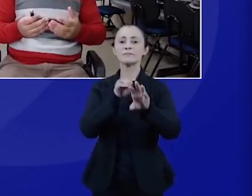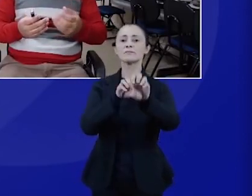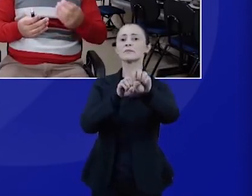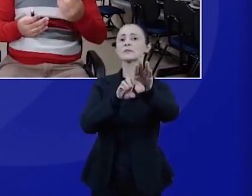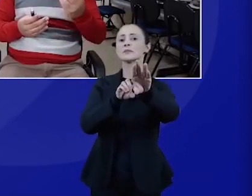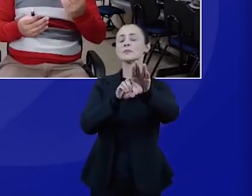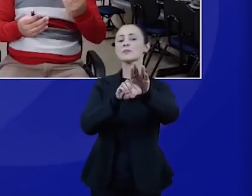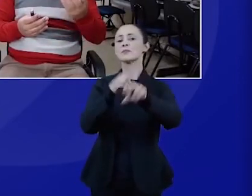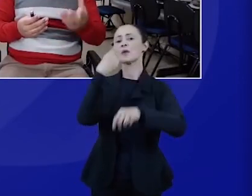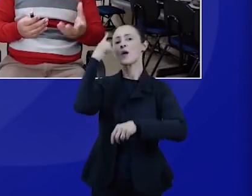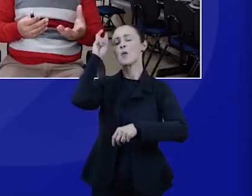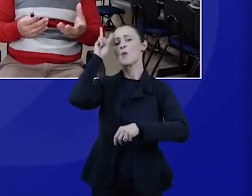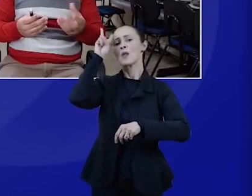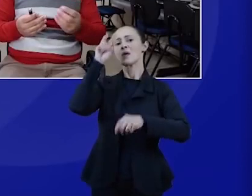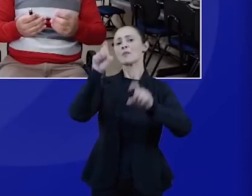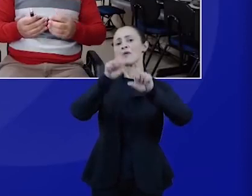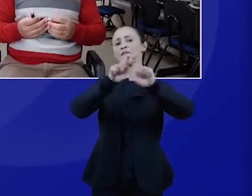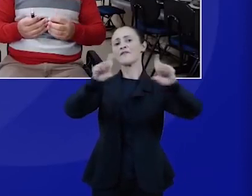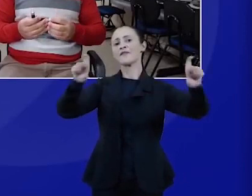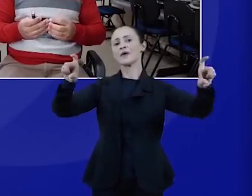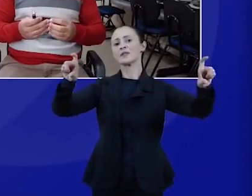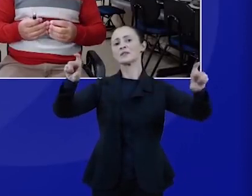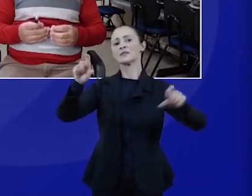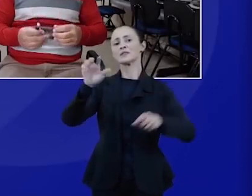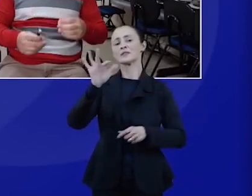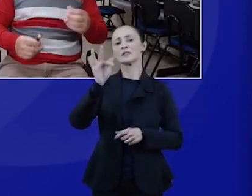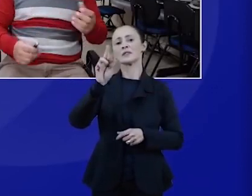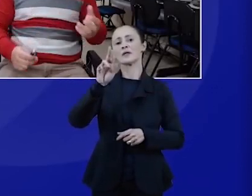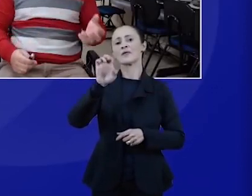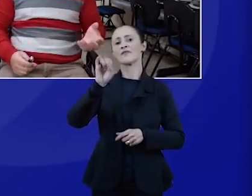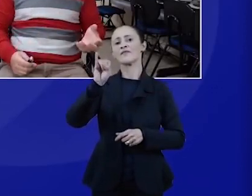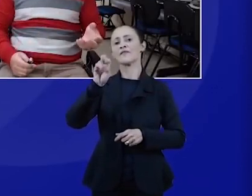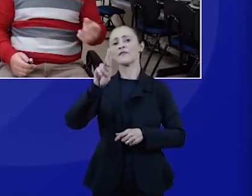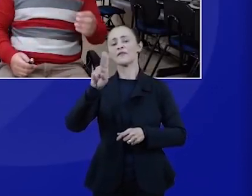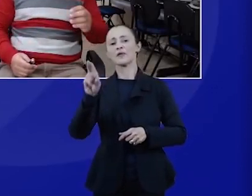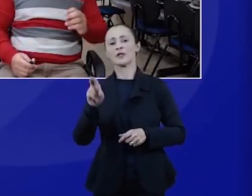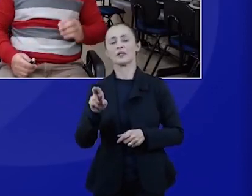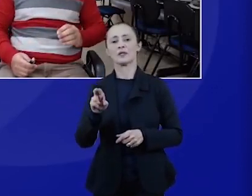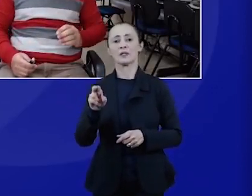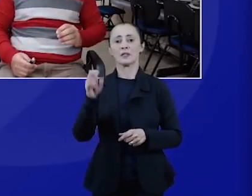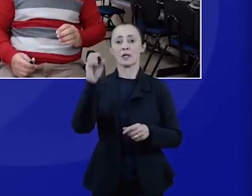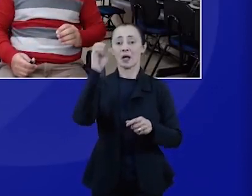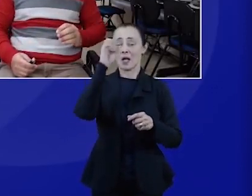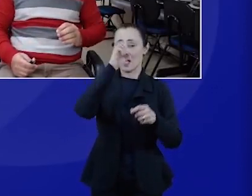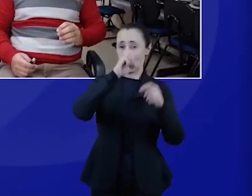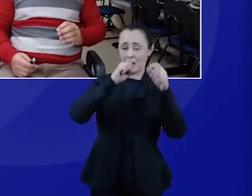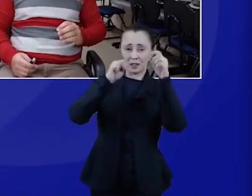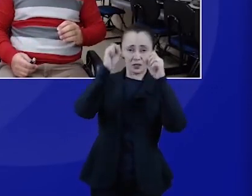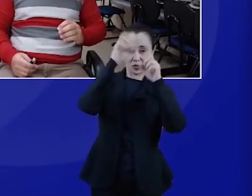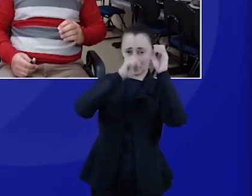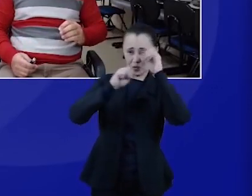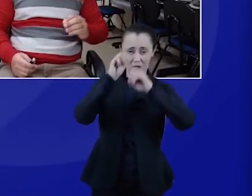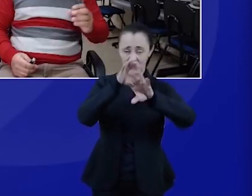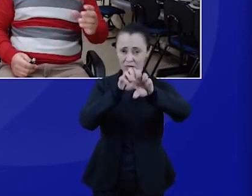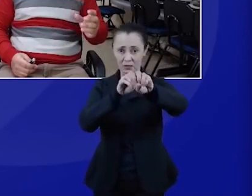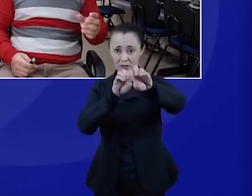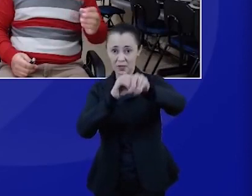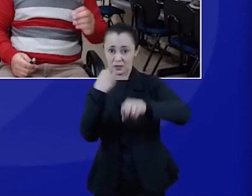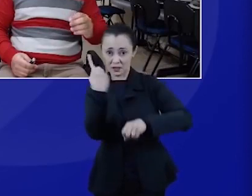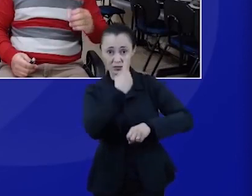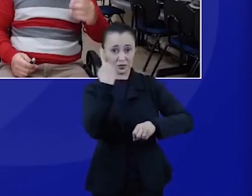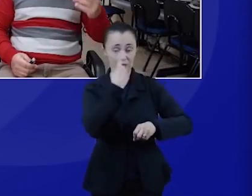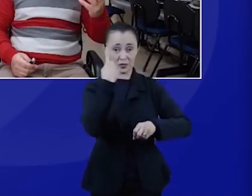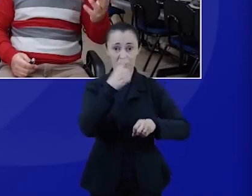frase do Paulo Freire, quando ele diz que a educação por si só não transforma o mundo, mas sem